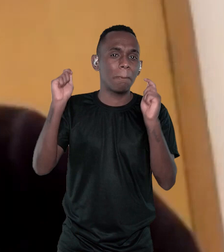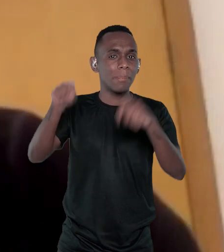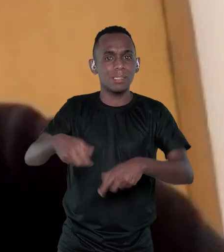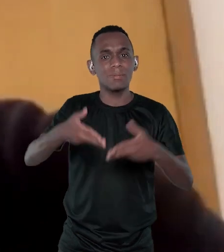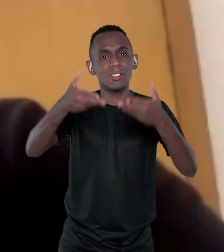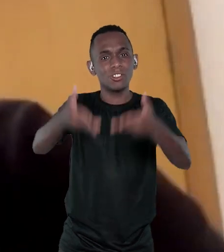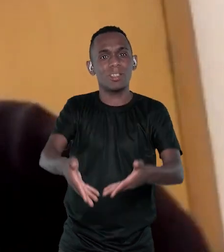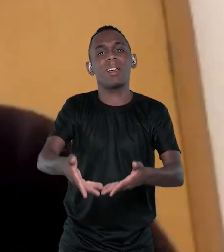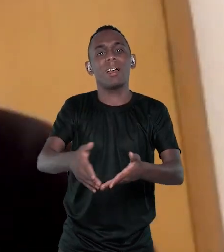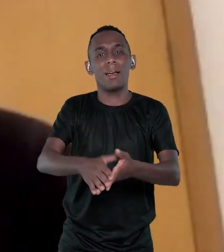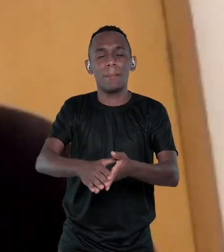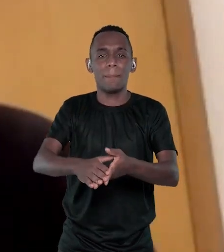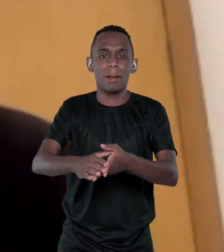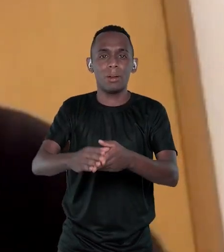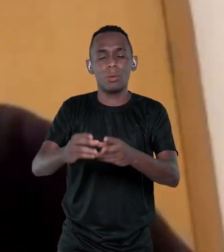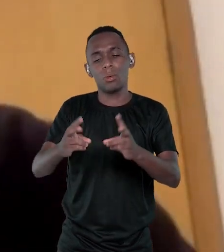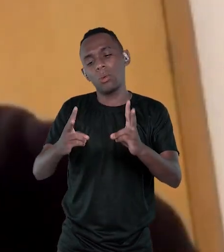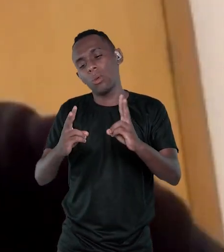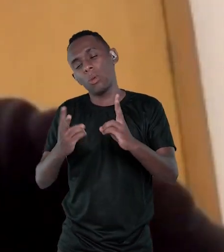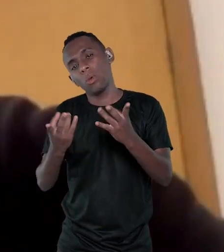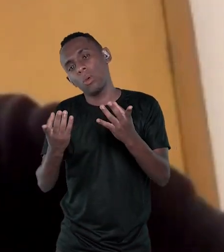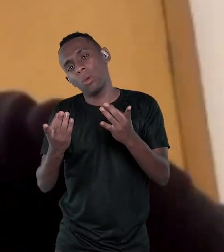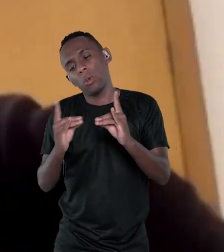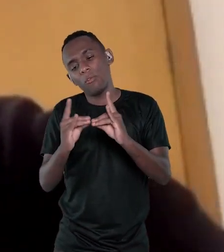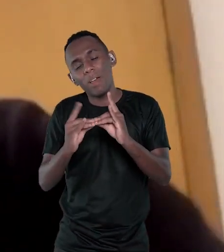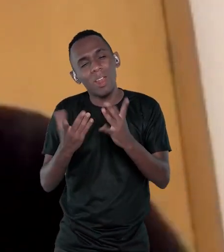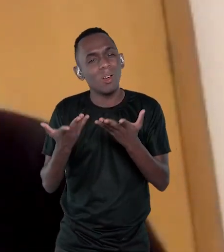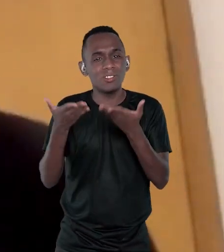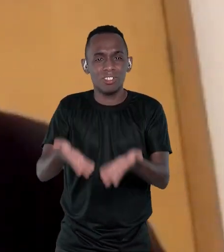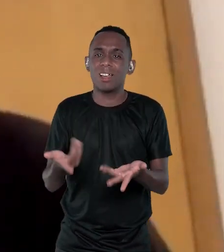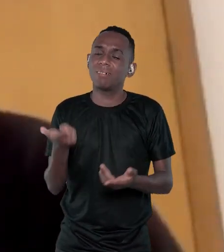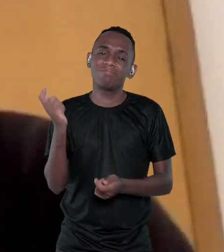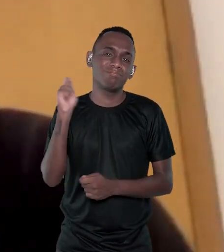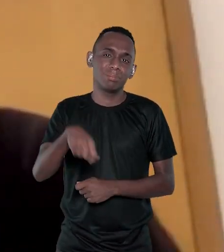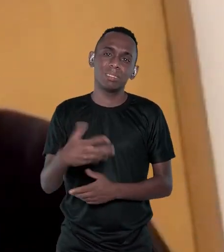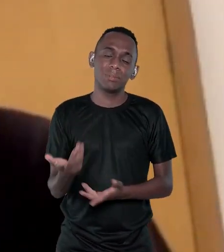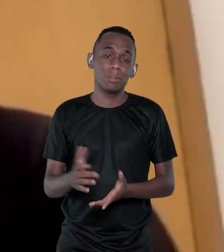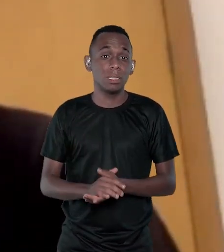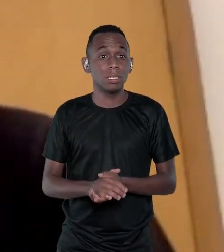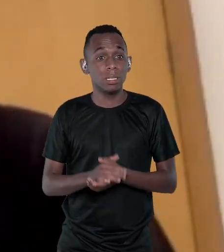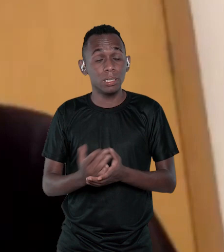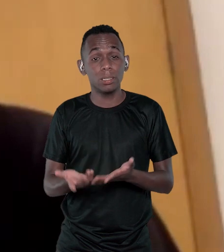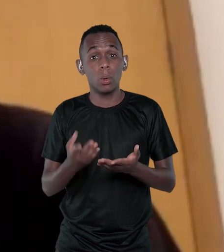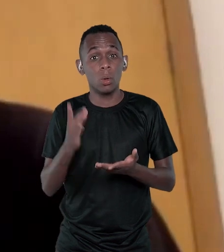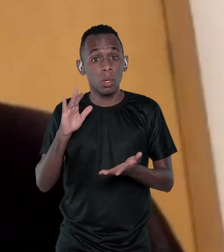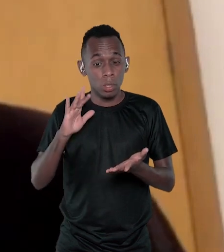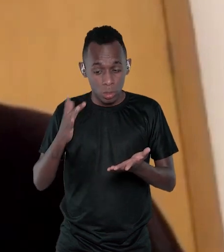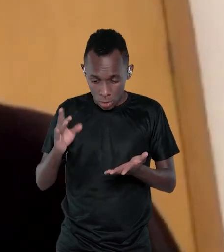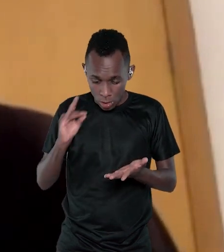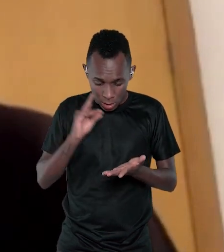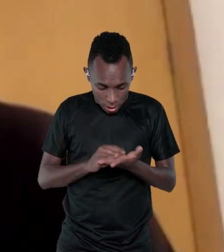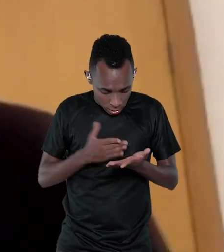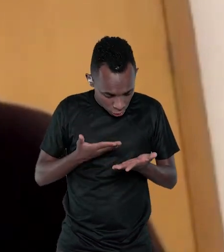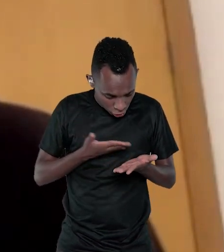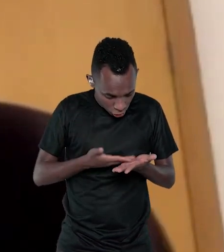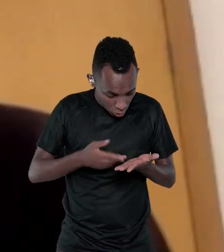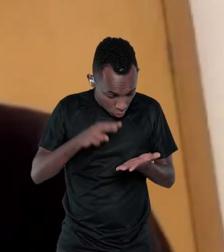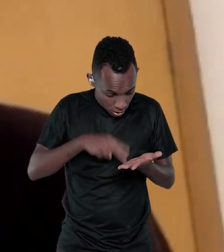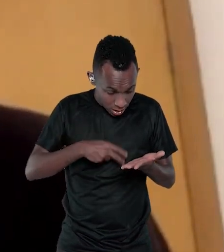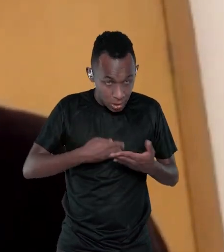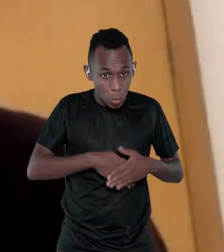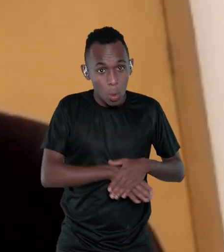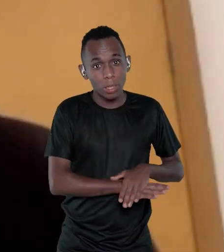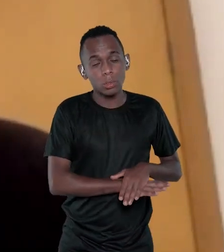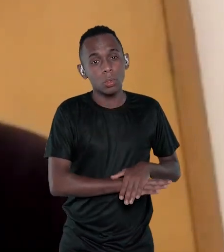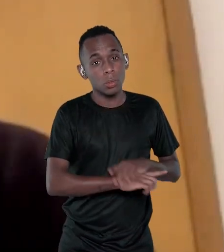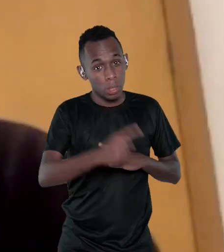ia chegar a tempo do enterro e essas coisas. Ele pegou o telegrama e guardou